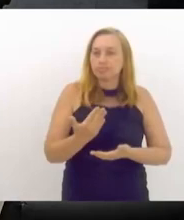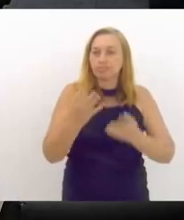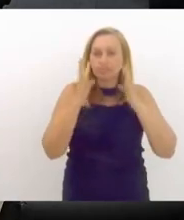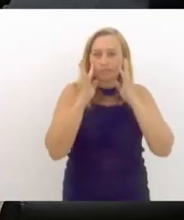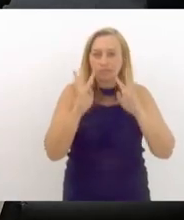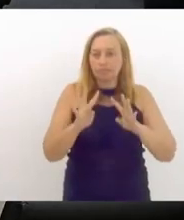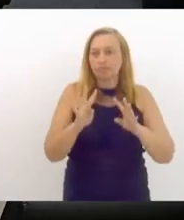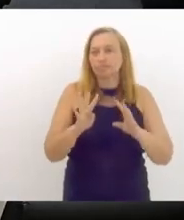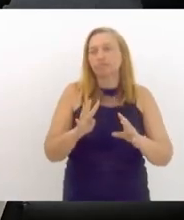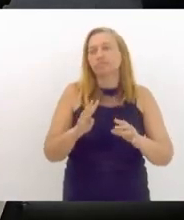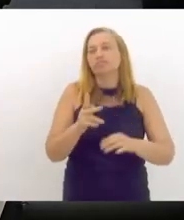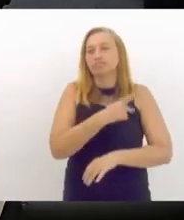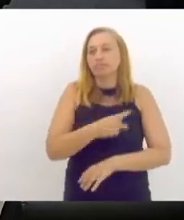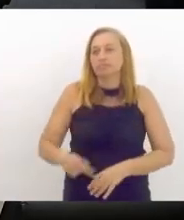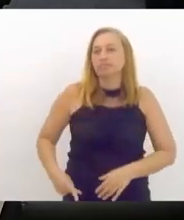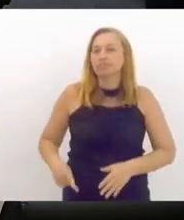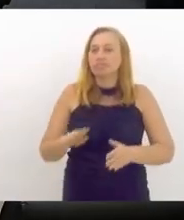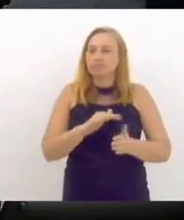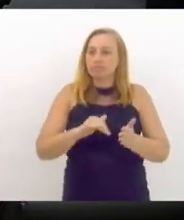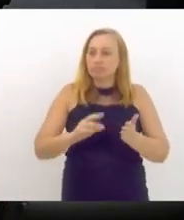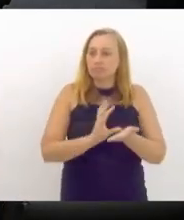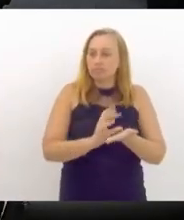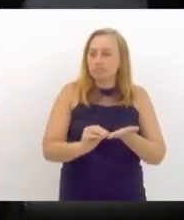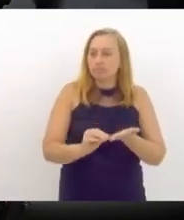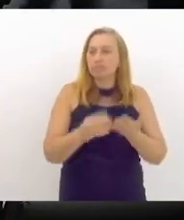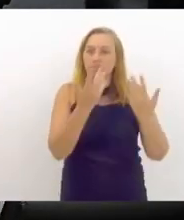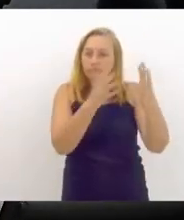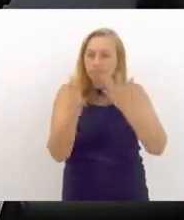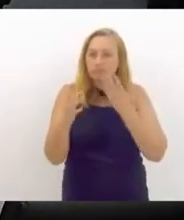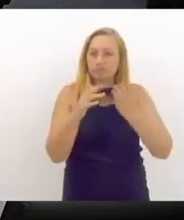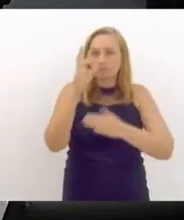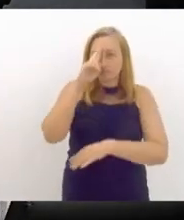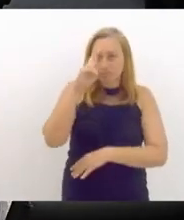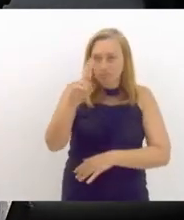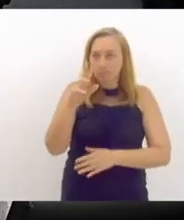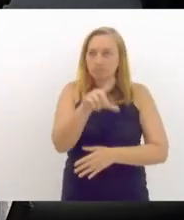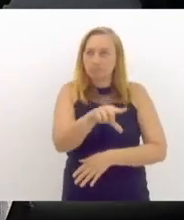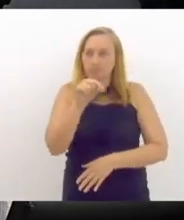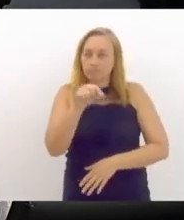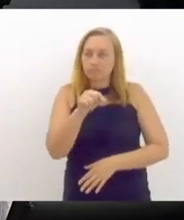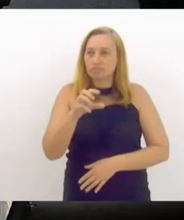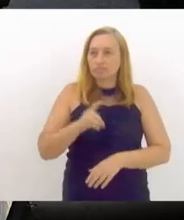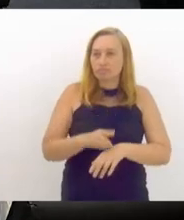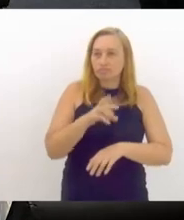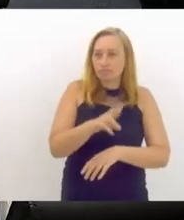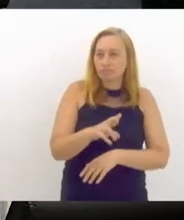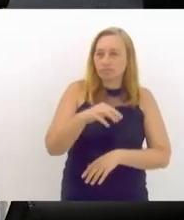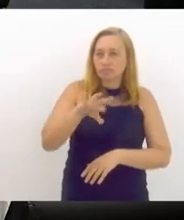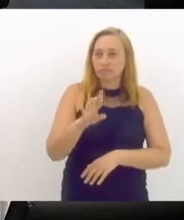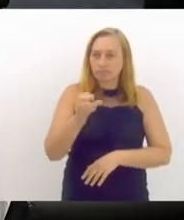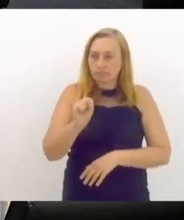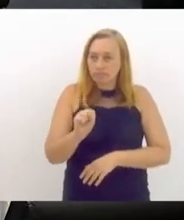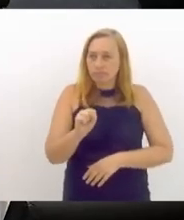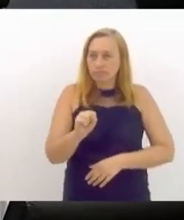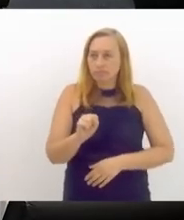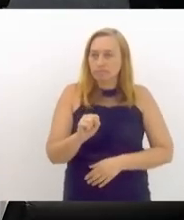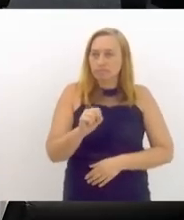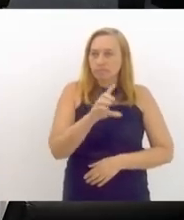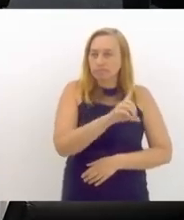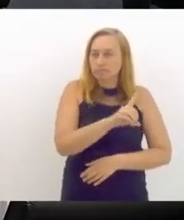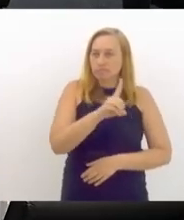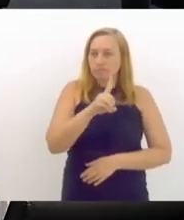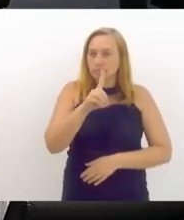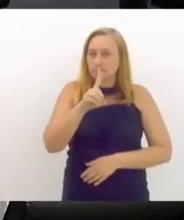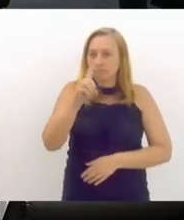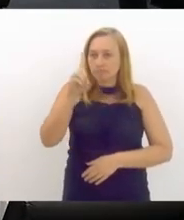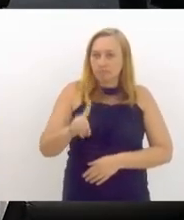permissão, fugindo um pouco da pauta, é parabenizar o senhor pela escolha de Dr. Marcos Brito para diretor-geral